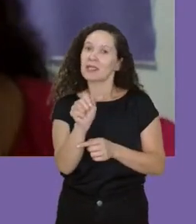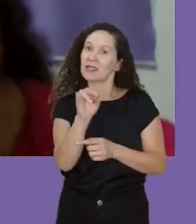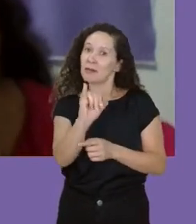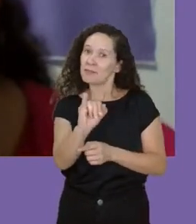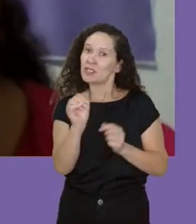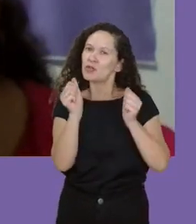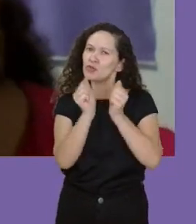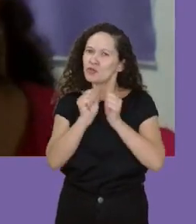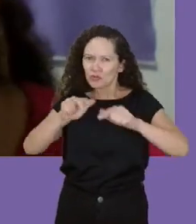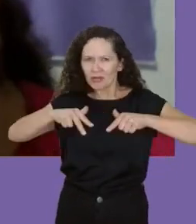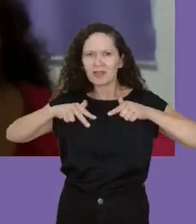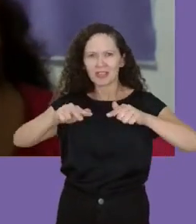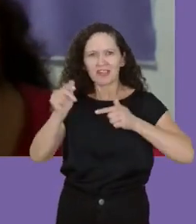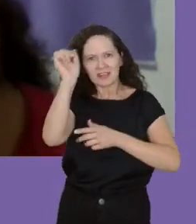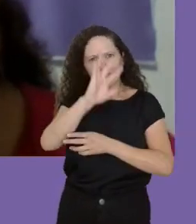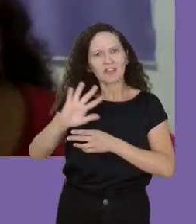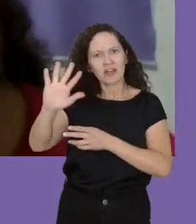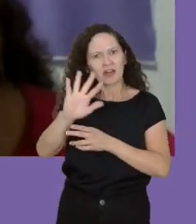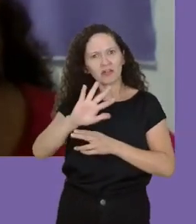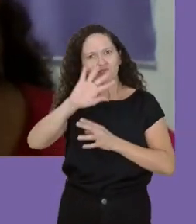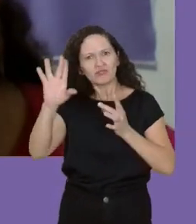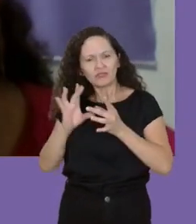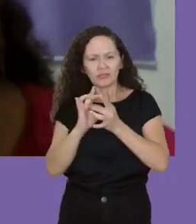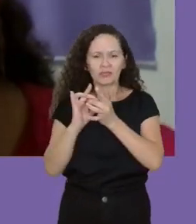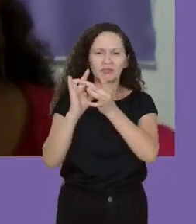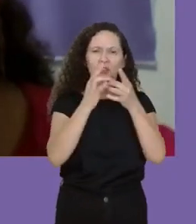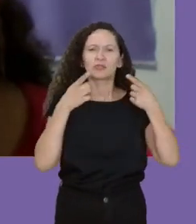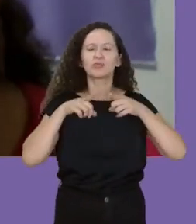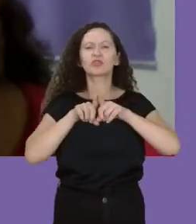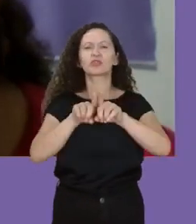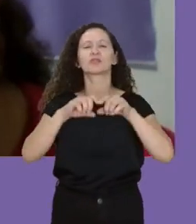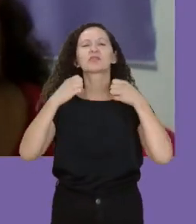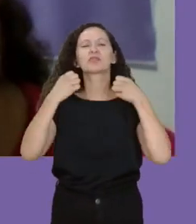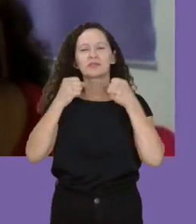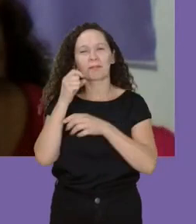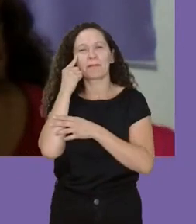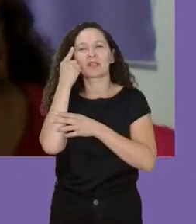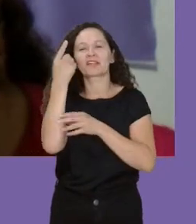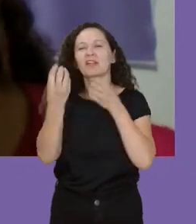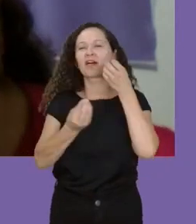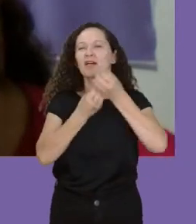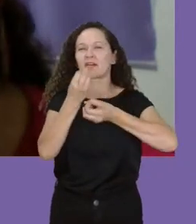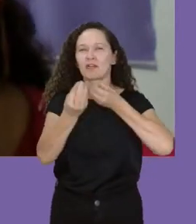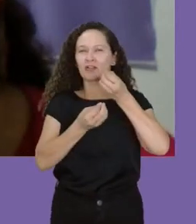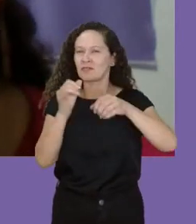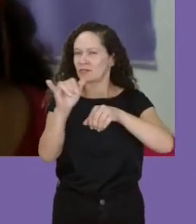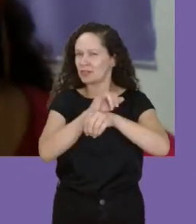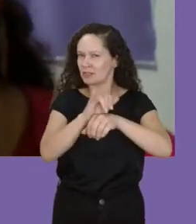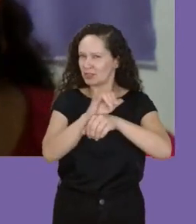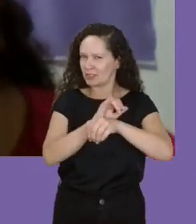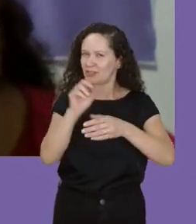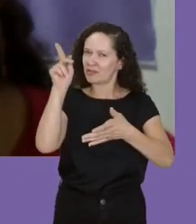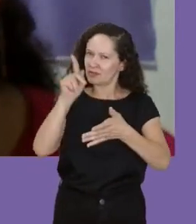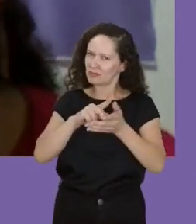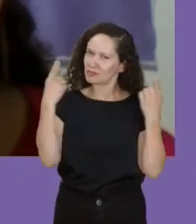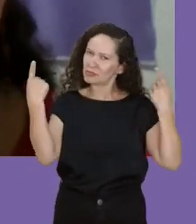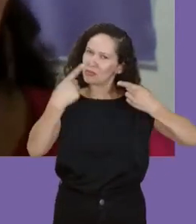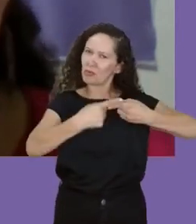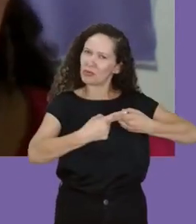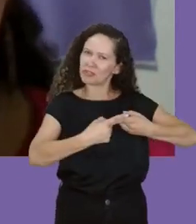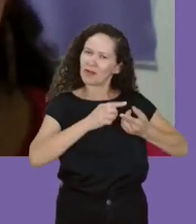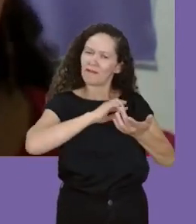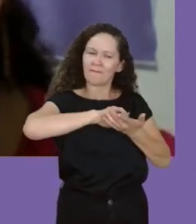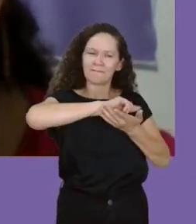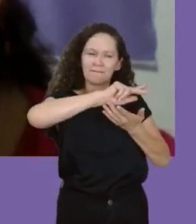junto com a militância de uma forma geral, a gente precisa pensar em formas mais eficazes de combate a essas formas